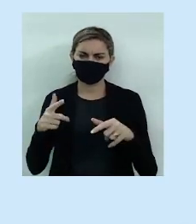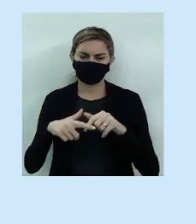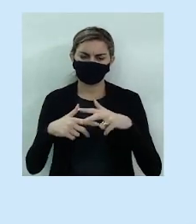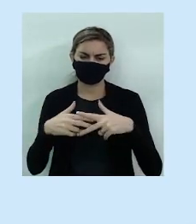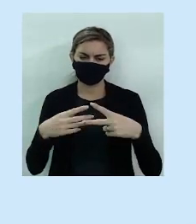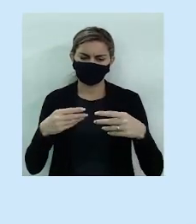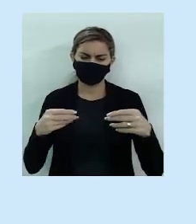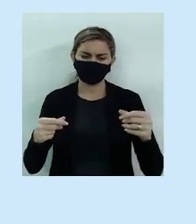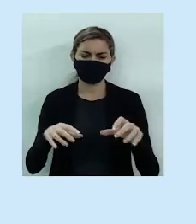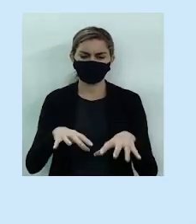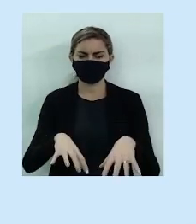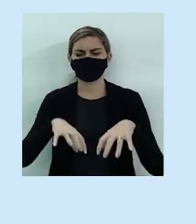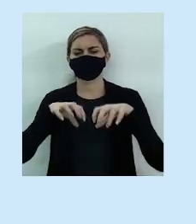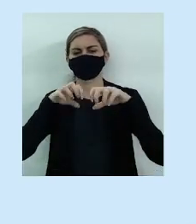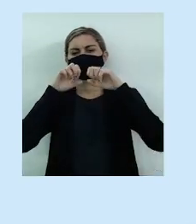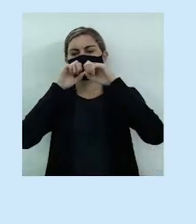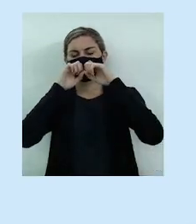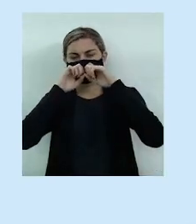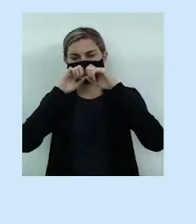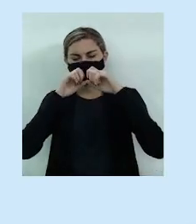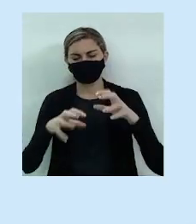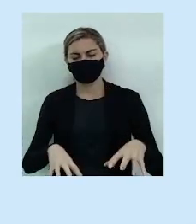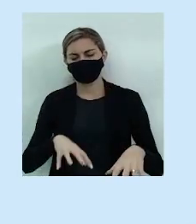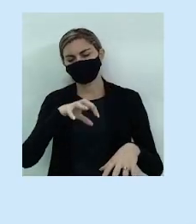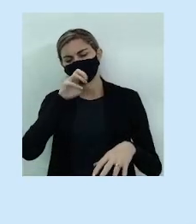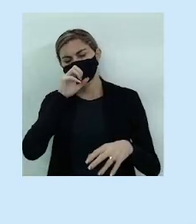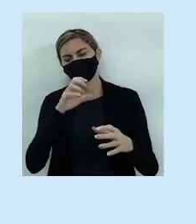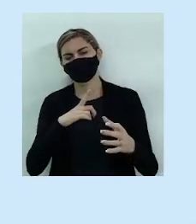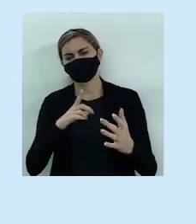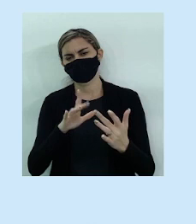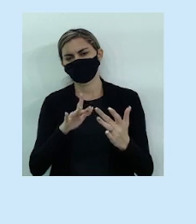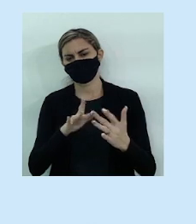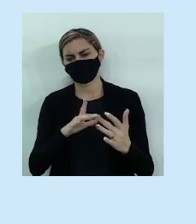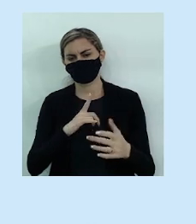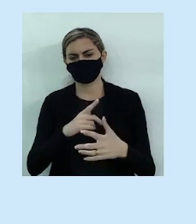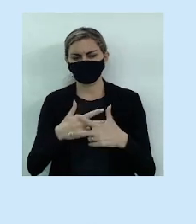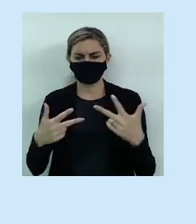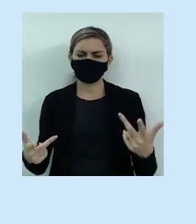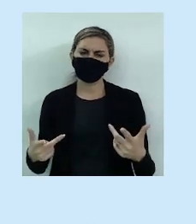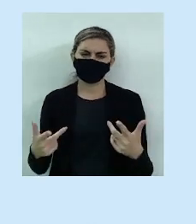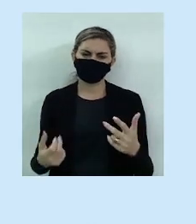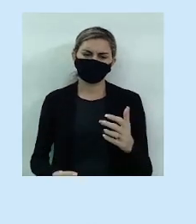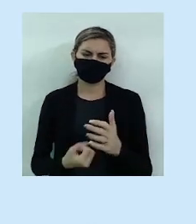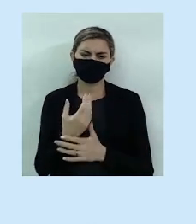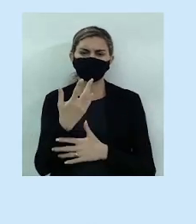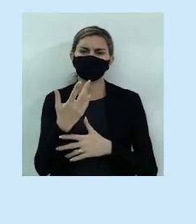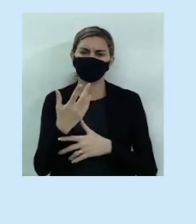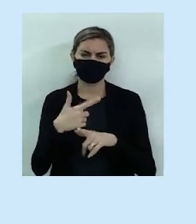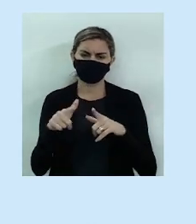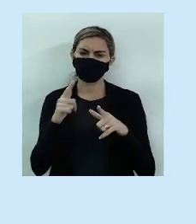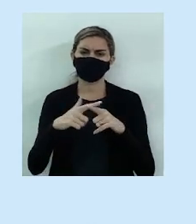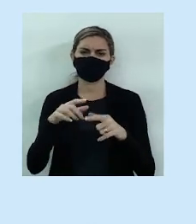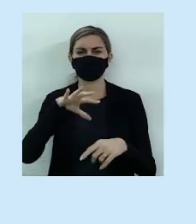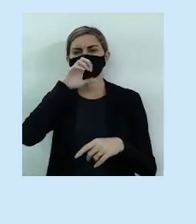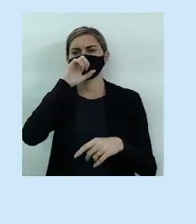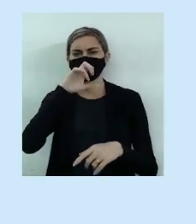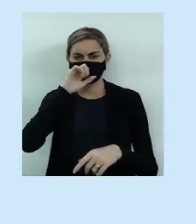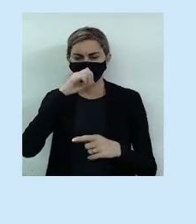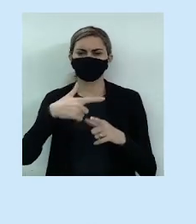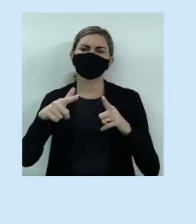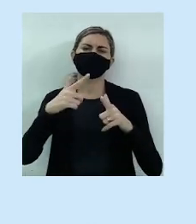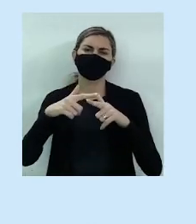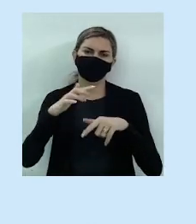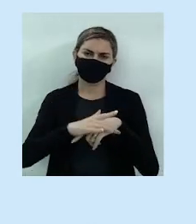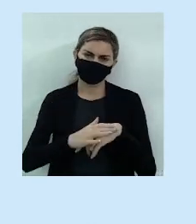gerar realmente, a gente pode acabar tendo contato com materiais, com sujidades que gerem problemas na respiração,